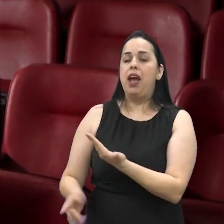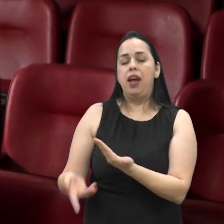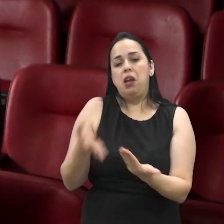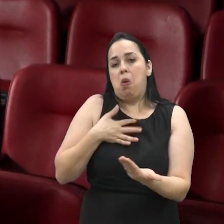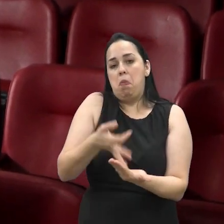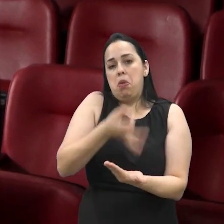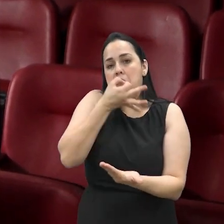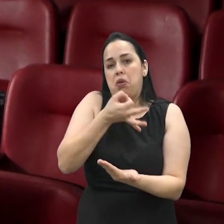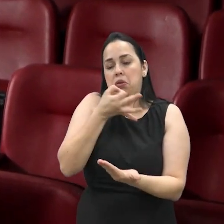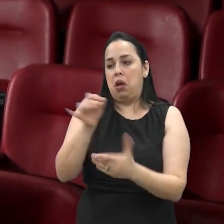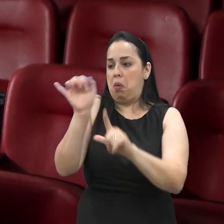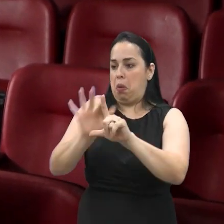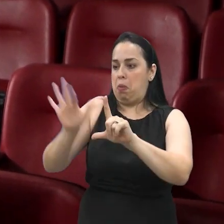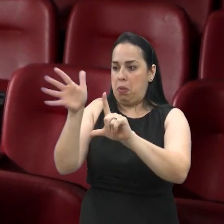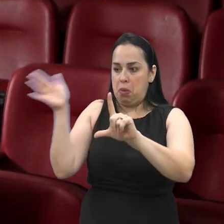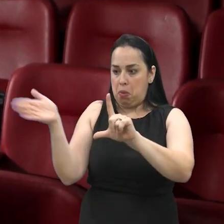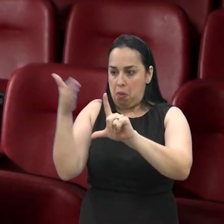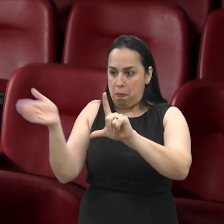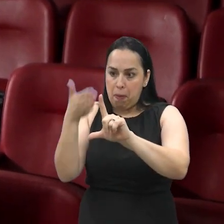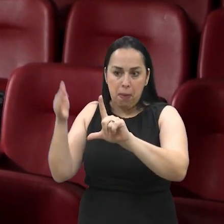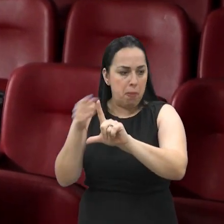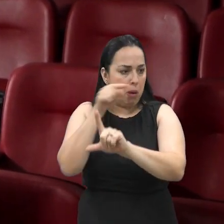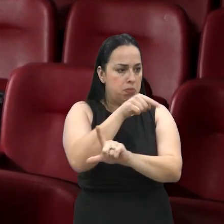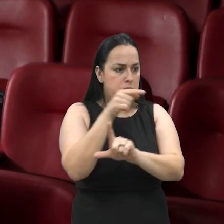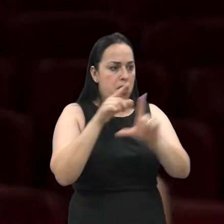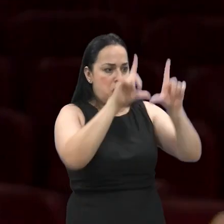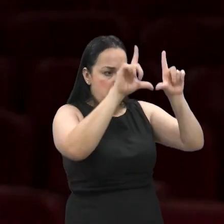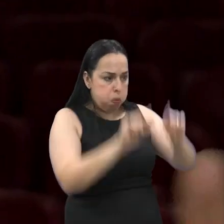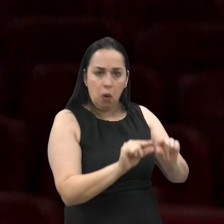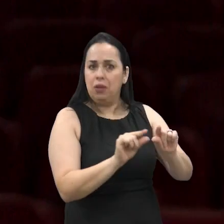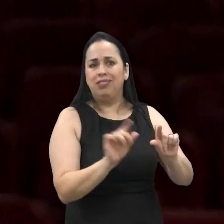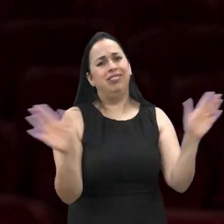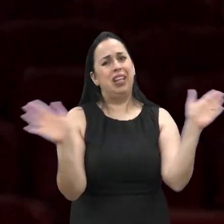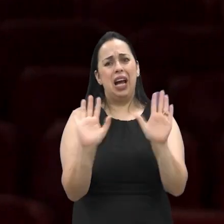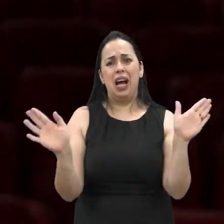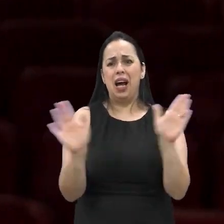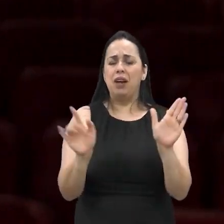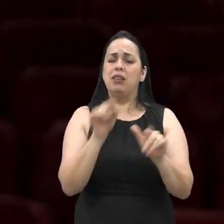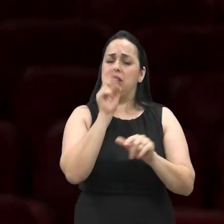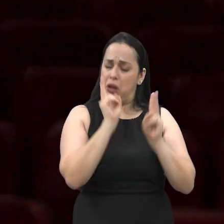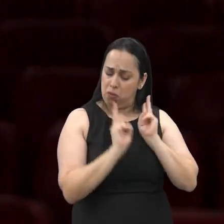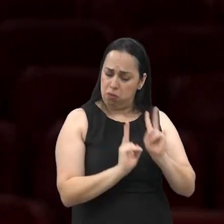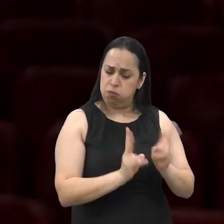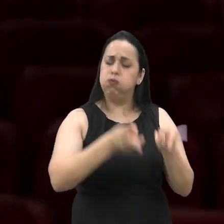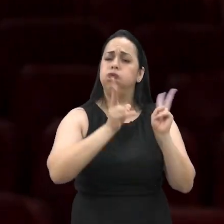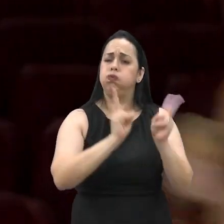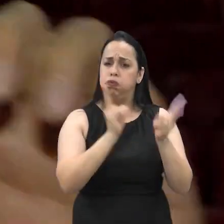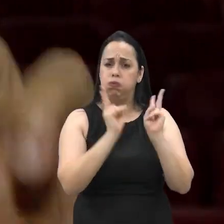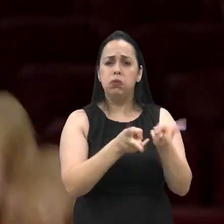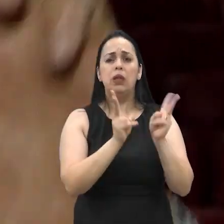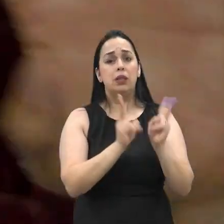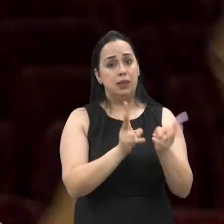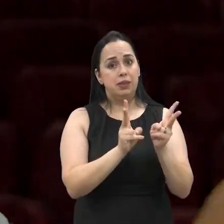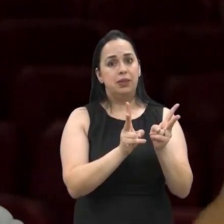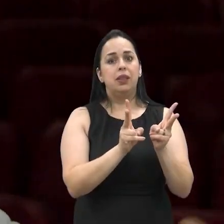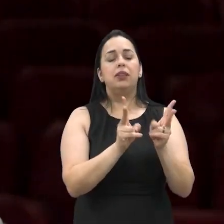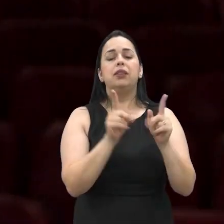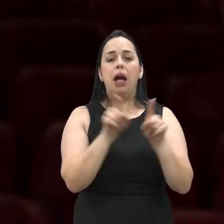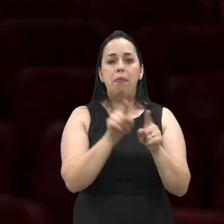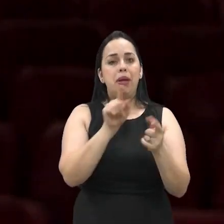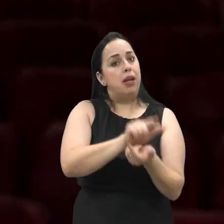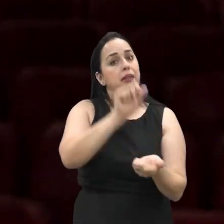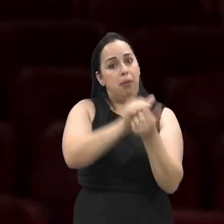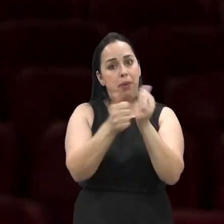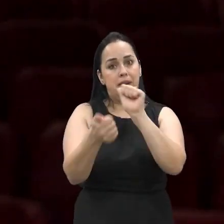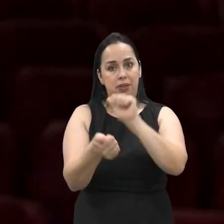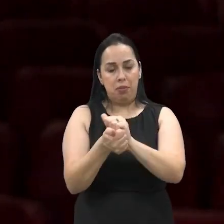acredita que não há riscos do stream acabar com o cinema. Pelo contrário, a indústria cinematográfica deve continuar abraçando